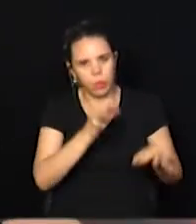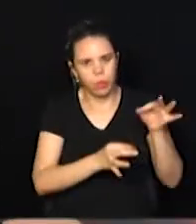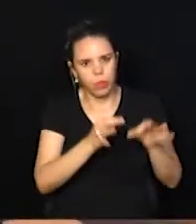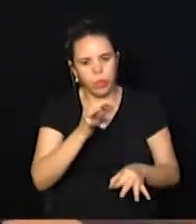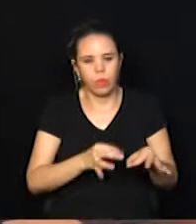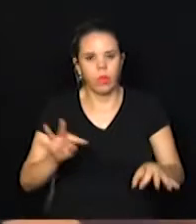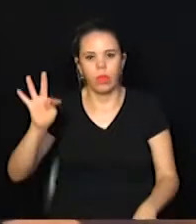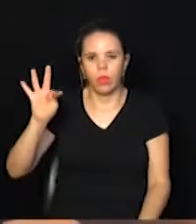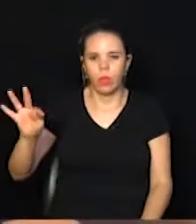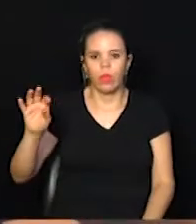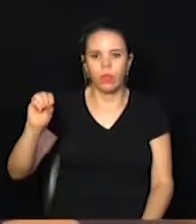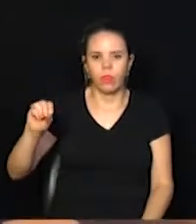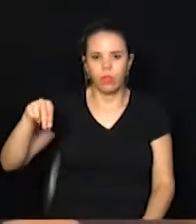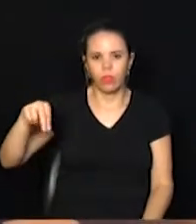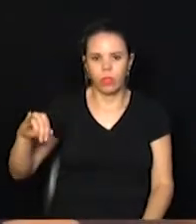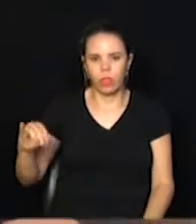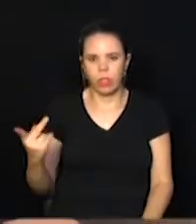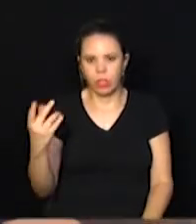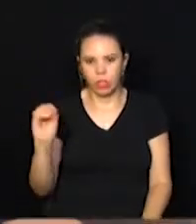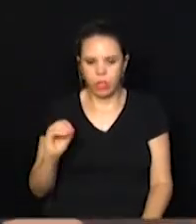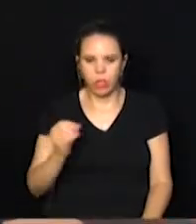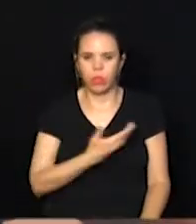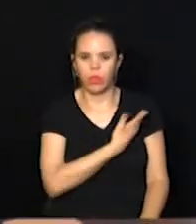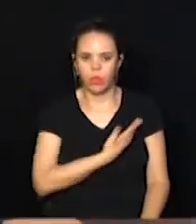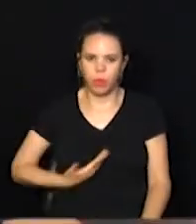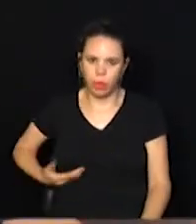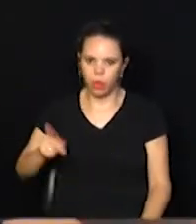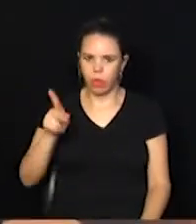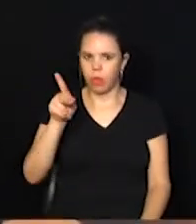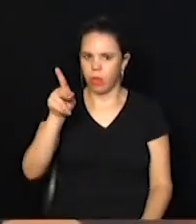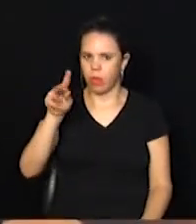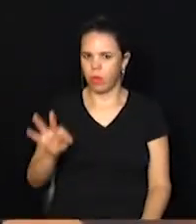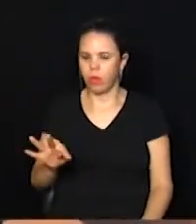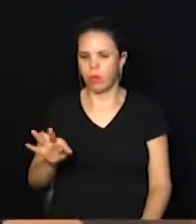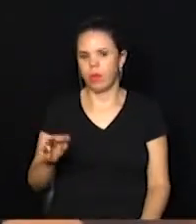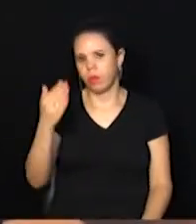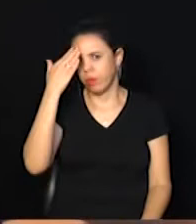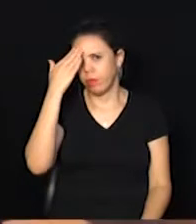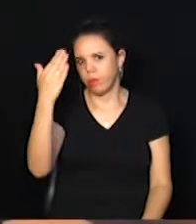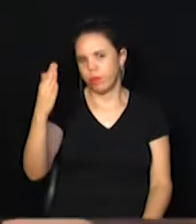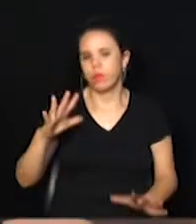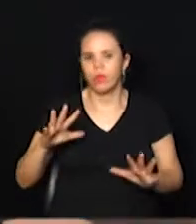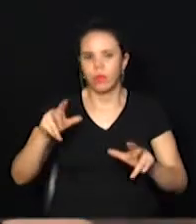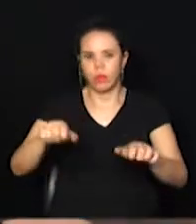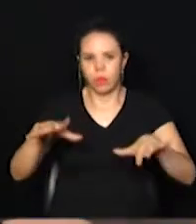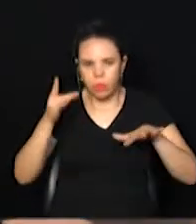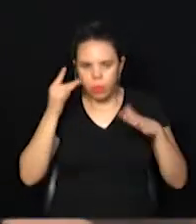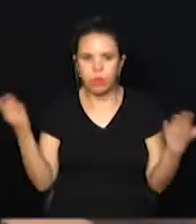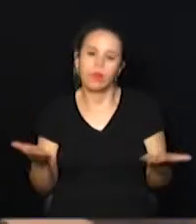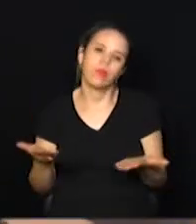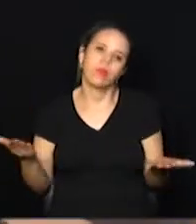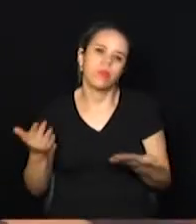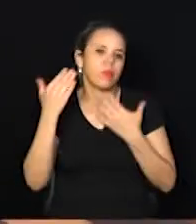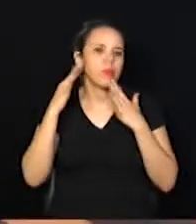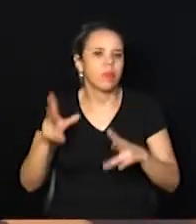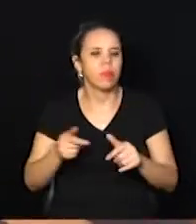Toninho e governo do PT. Então, quero agradecer muito todo mundo que está aqui presente hoje, quero agradecer todo